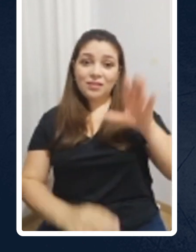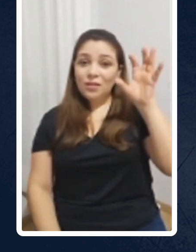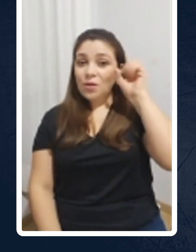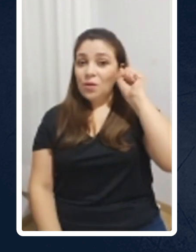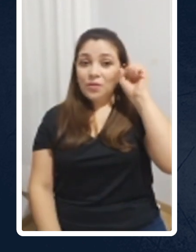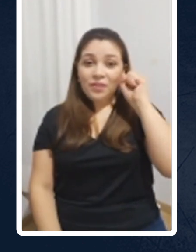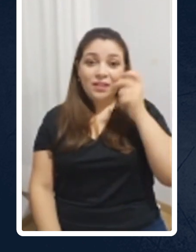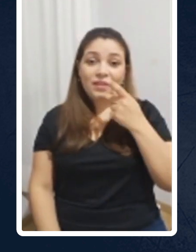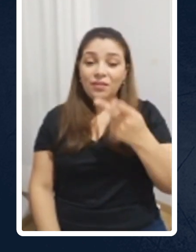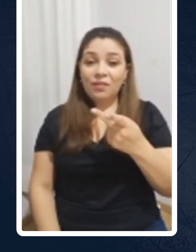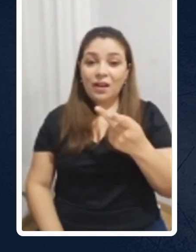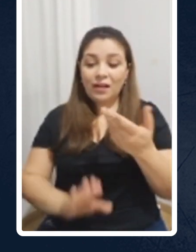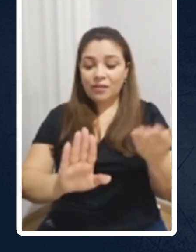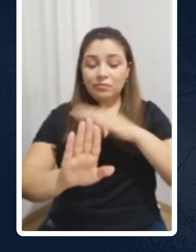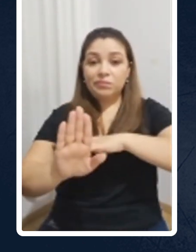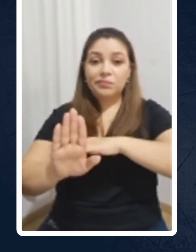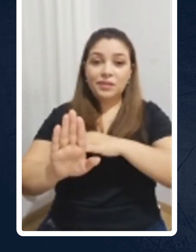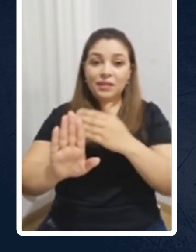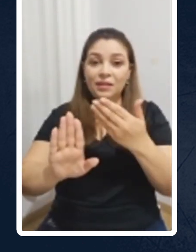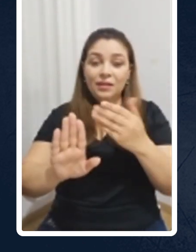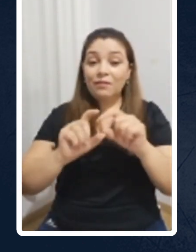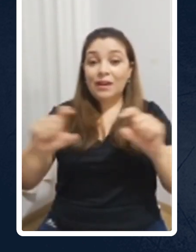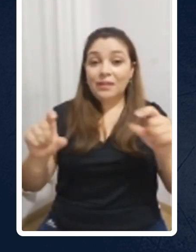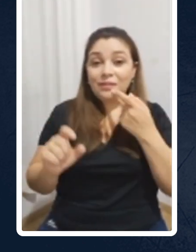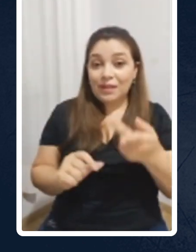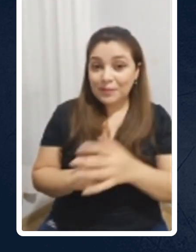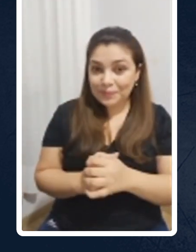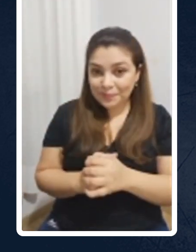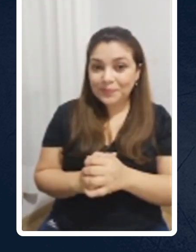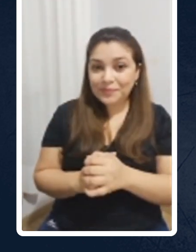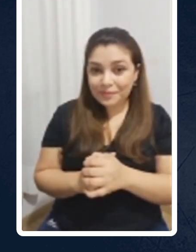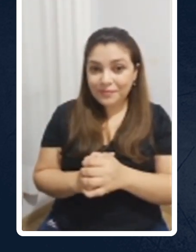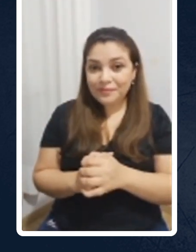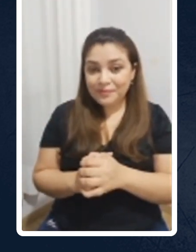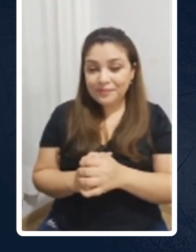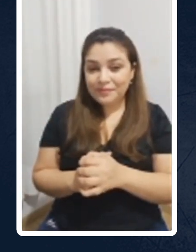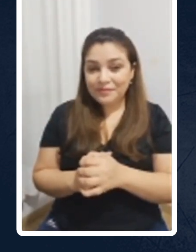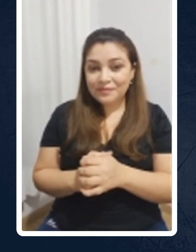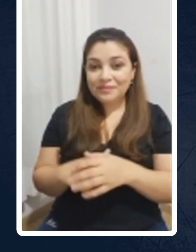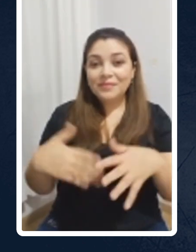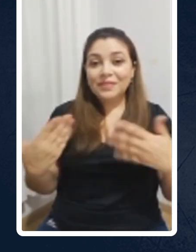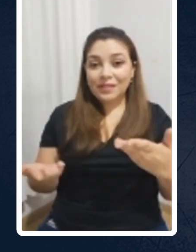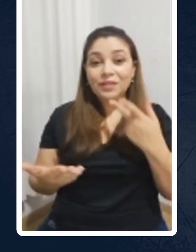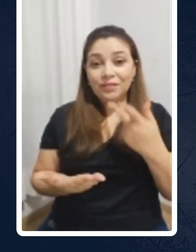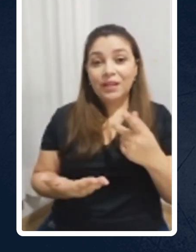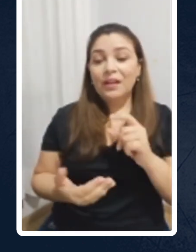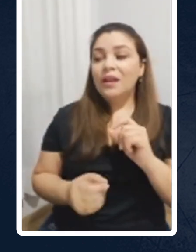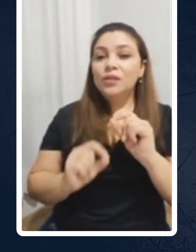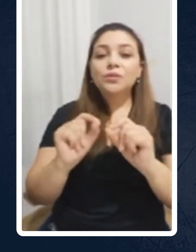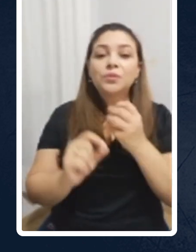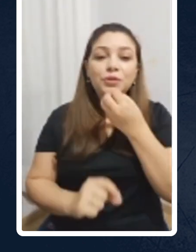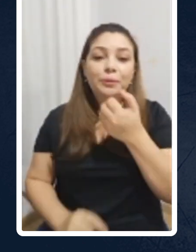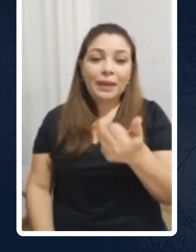quem é que a gente quer dizer uma frase. Não é verdade? A gente já... Ei, fulano, como é que tu tá? O que tu acha? O